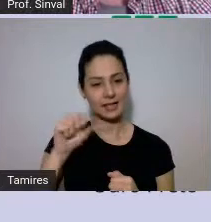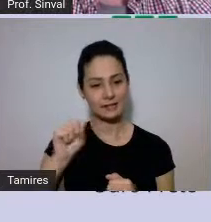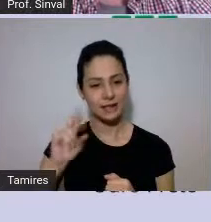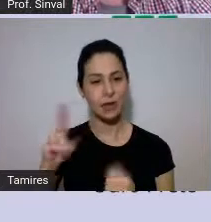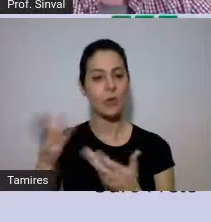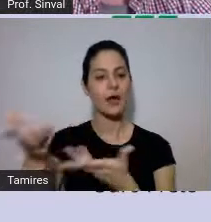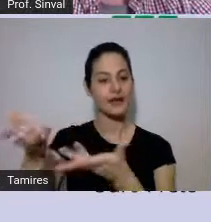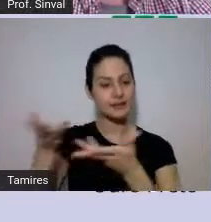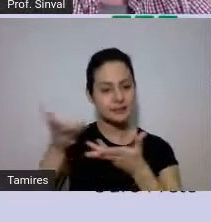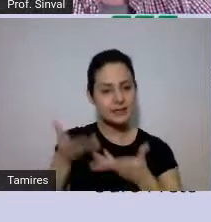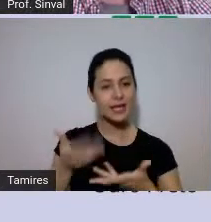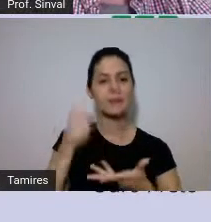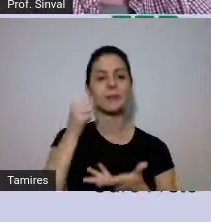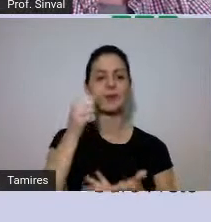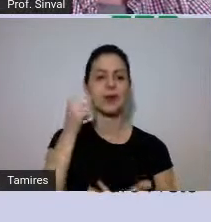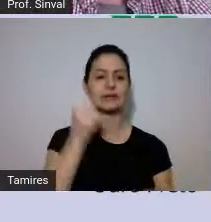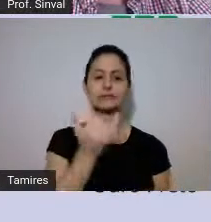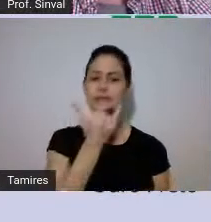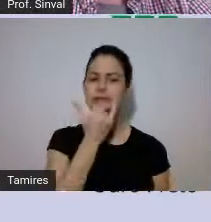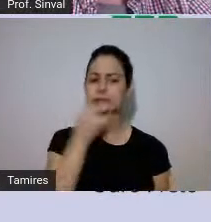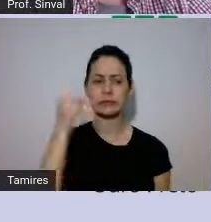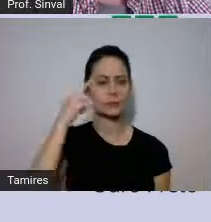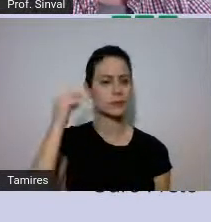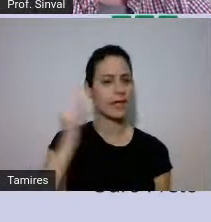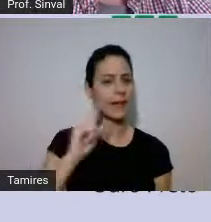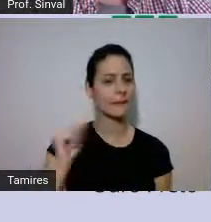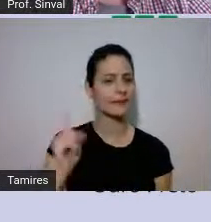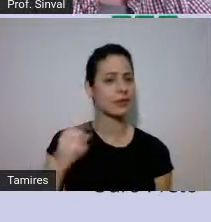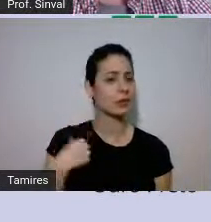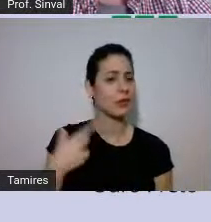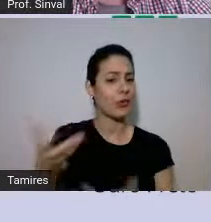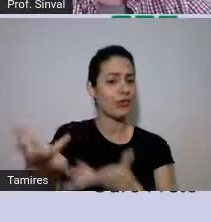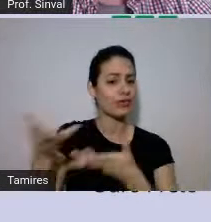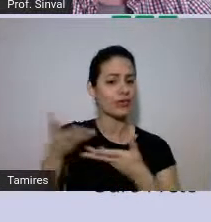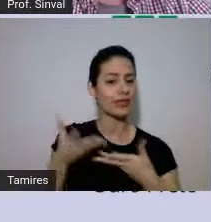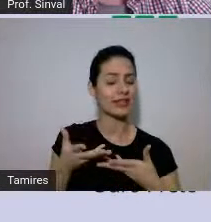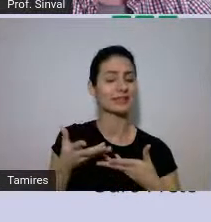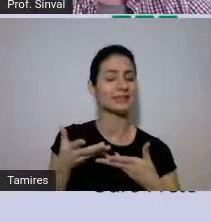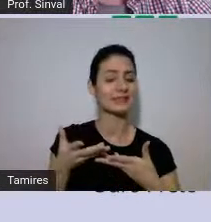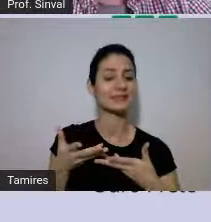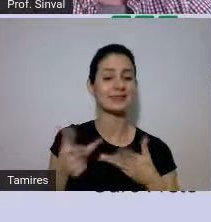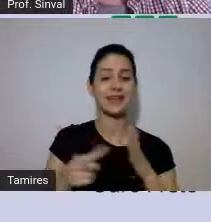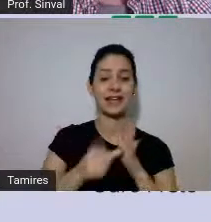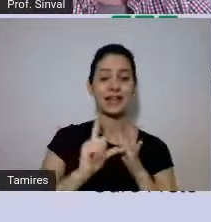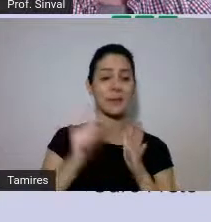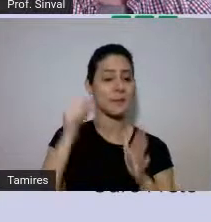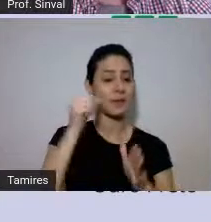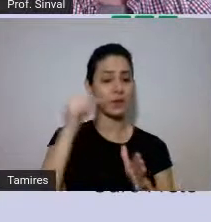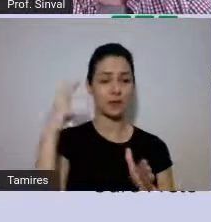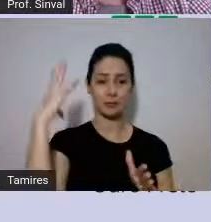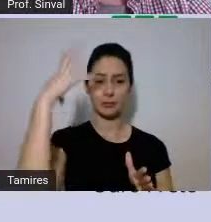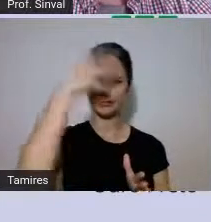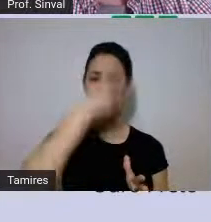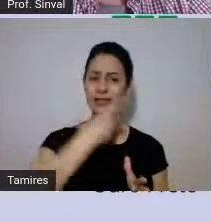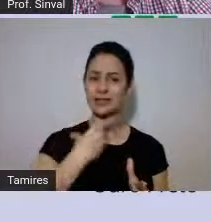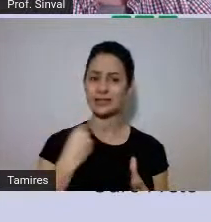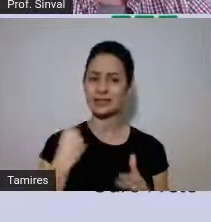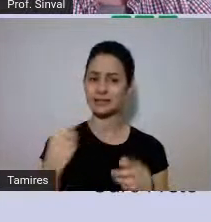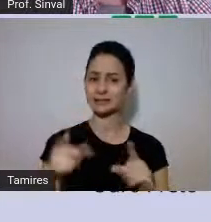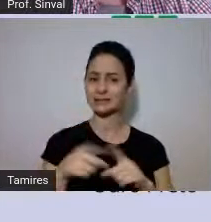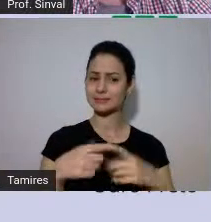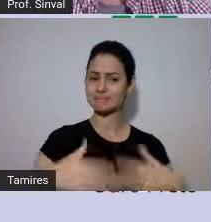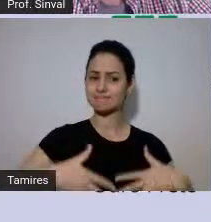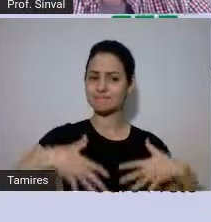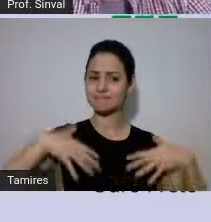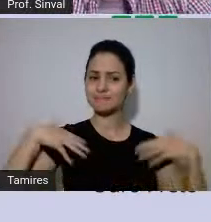fala que pena que ele não sabia, com antecedência da chegada delas, que mulheres tão bonitas e honradas